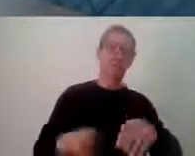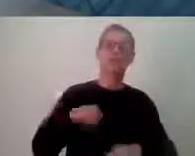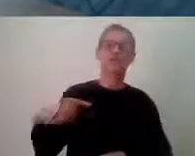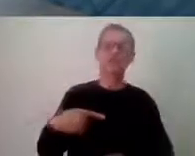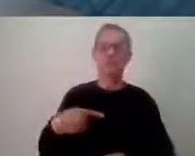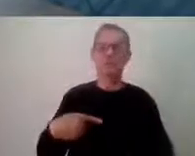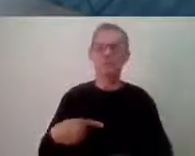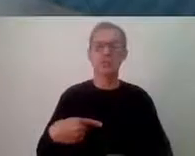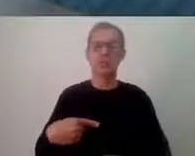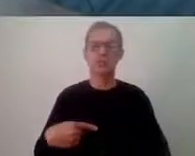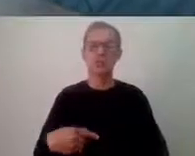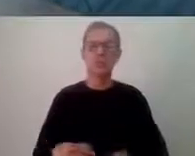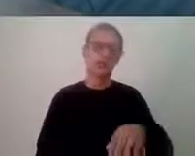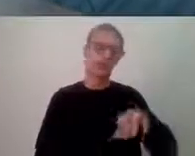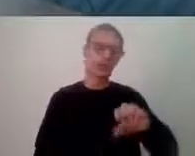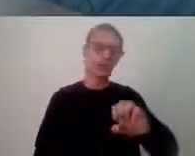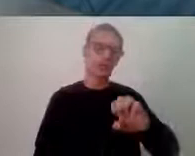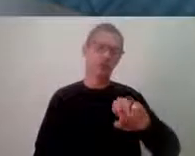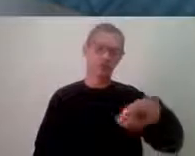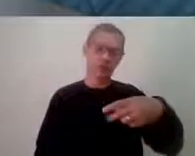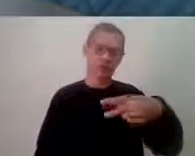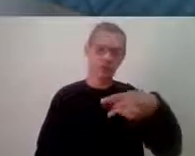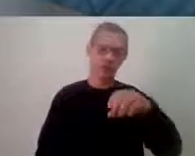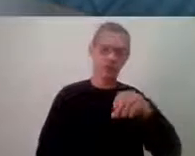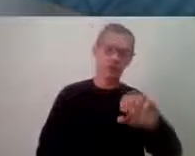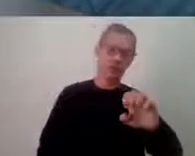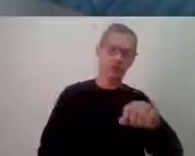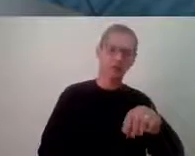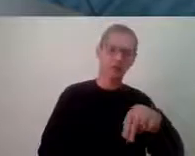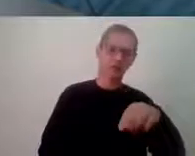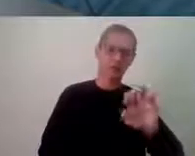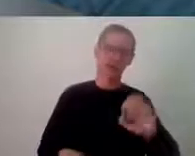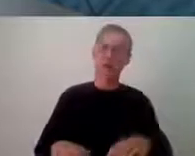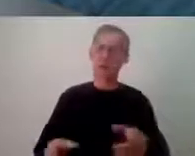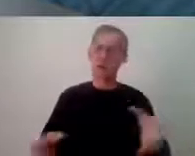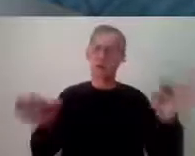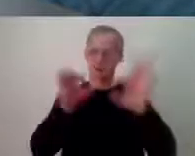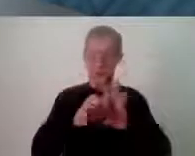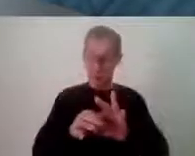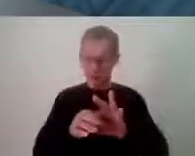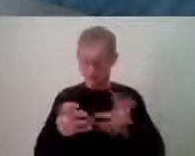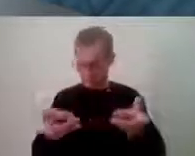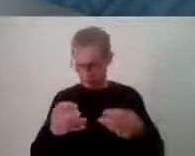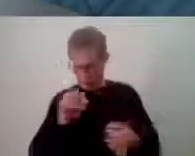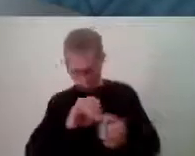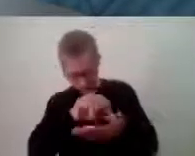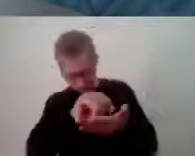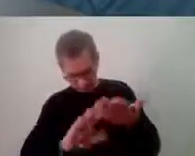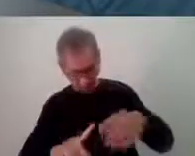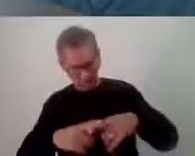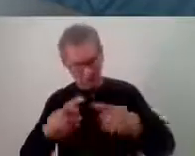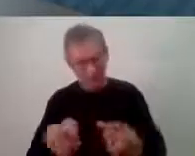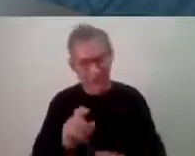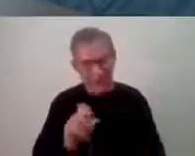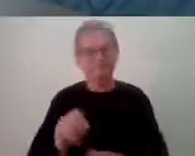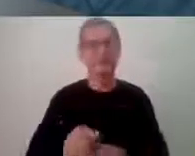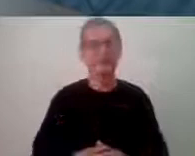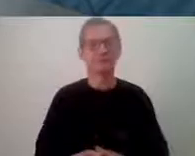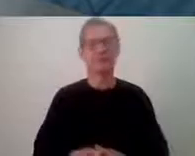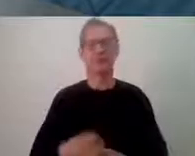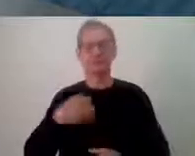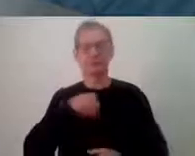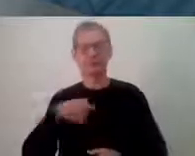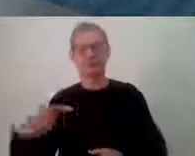expoente. A relação que a gente tem aqui, que você pode perceber à medida que você vai fazendo exercícios, é que se